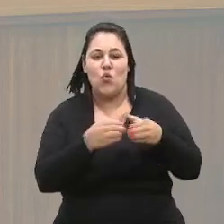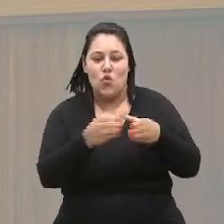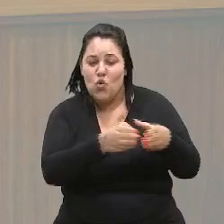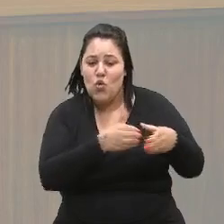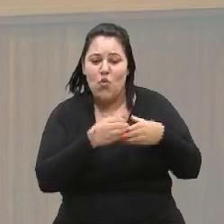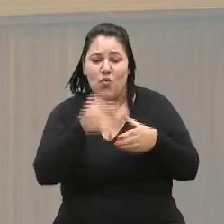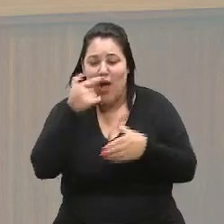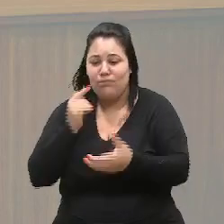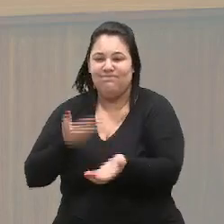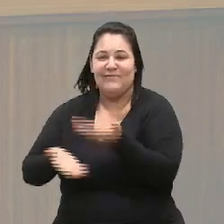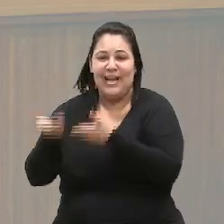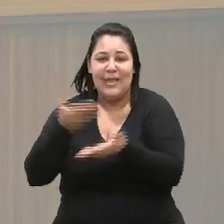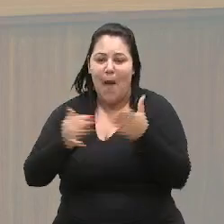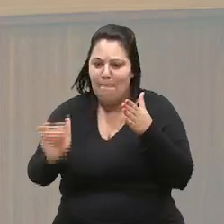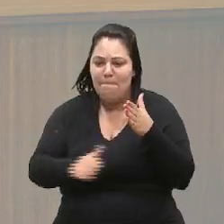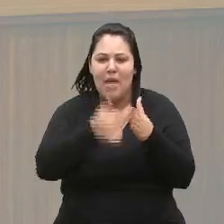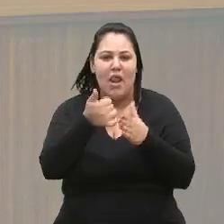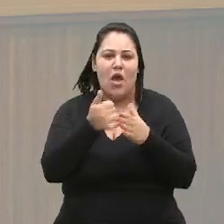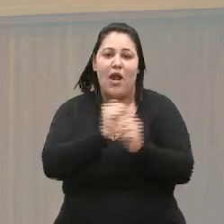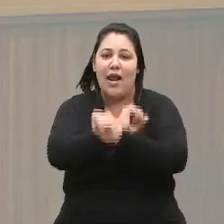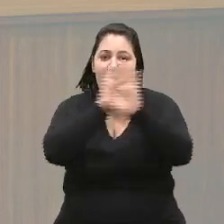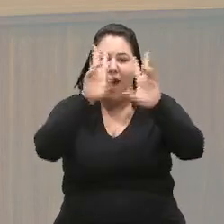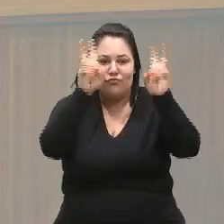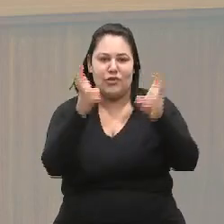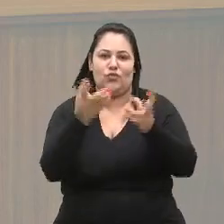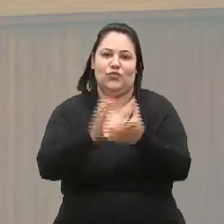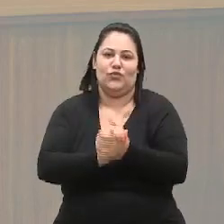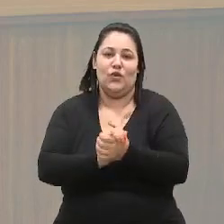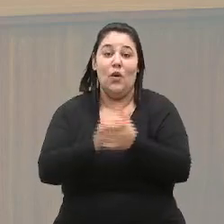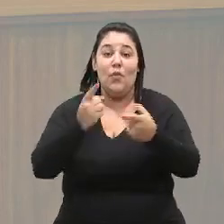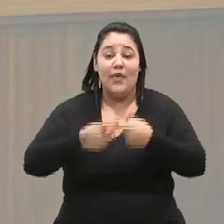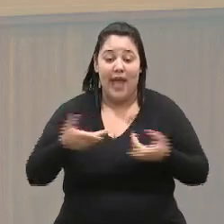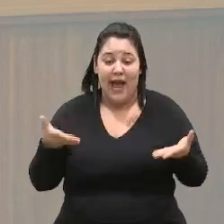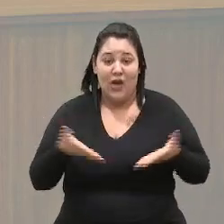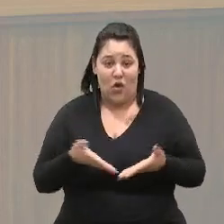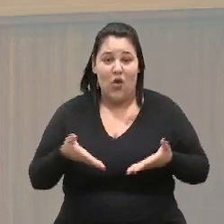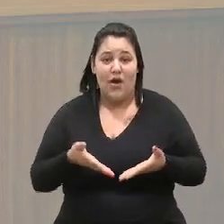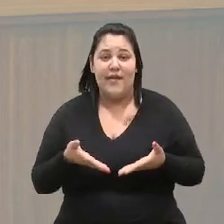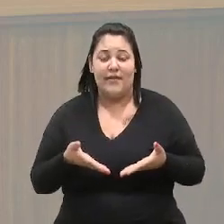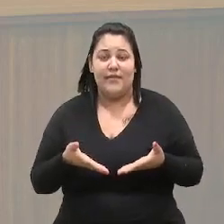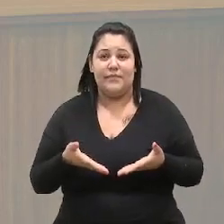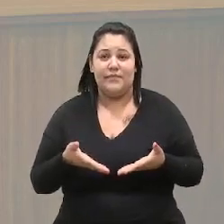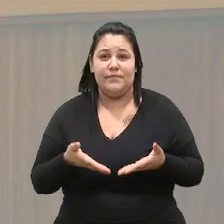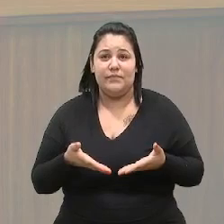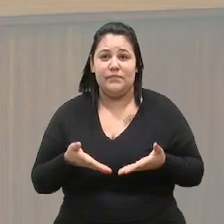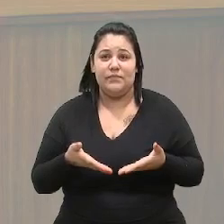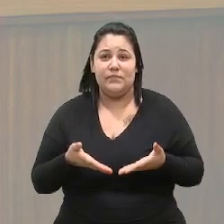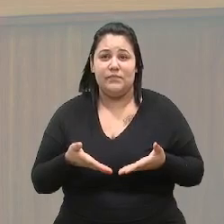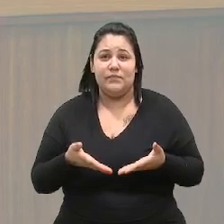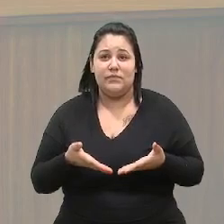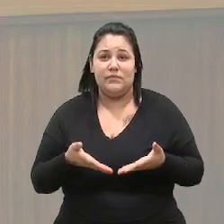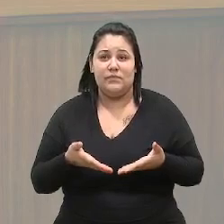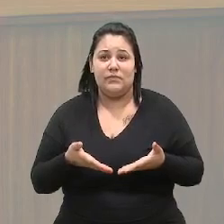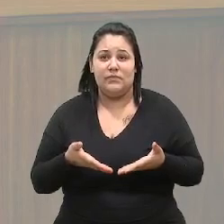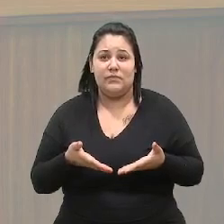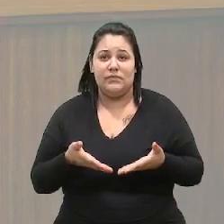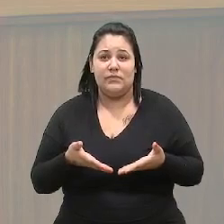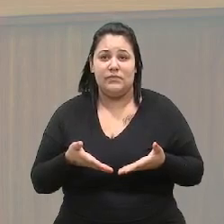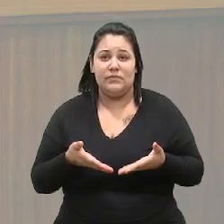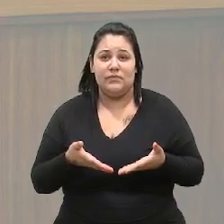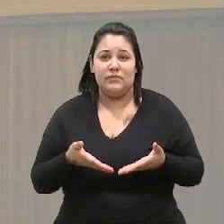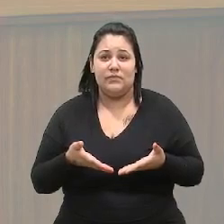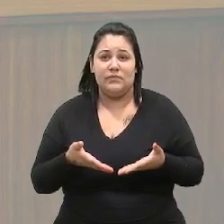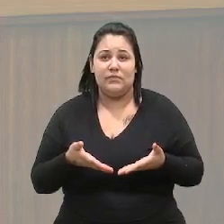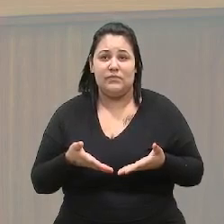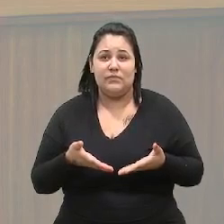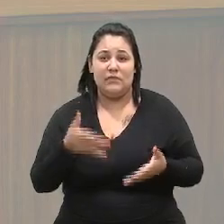tratar especificamente deste assunto. Porque agora, atualmente, neste momento, alguns